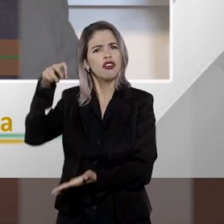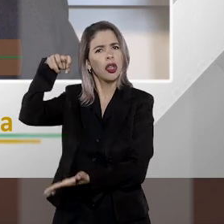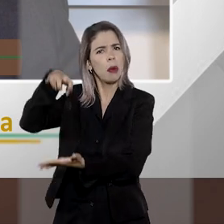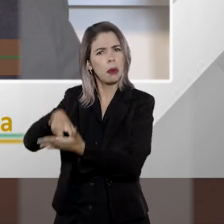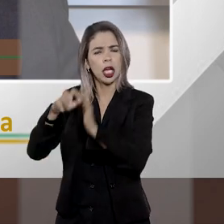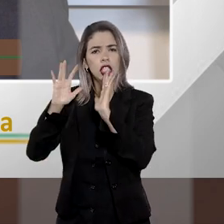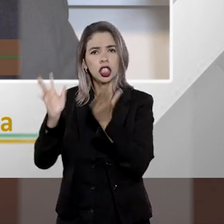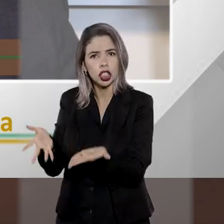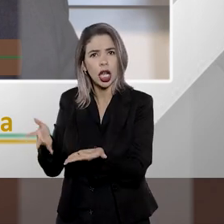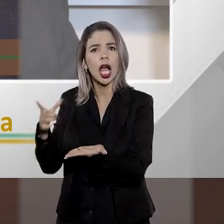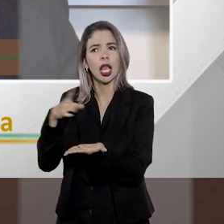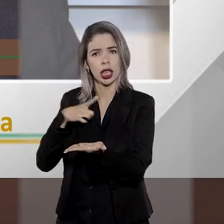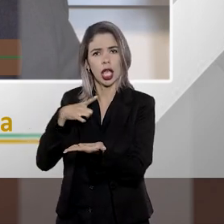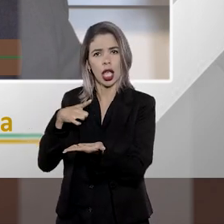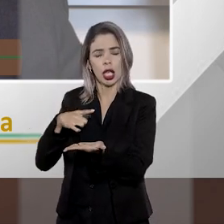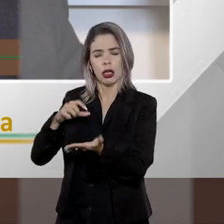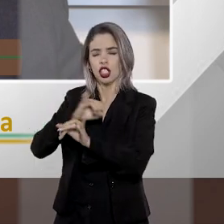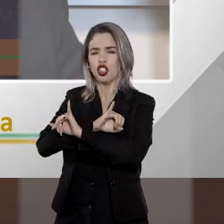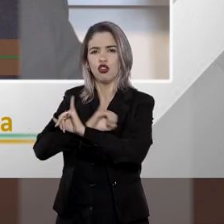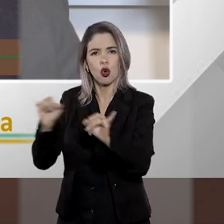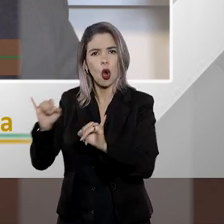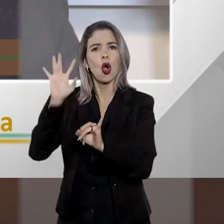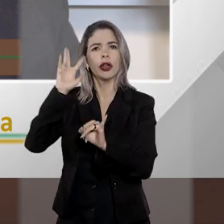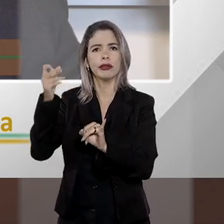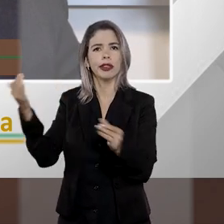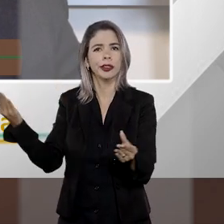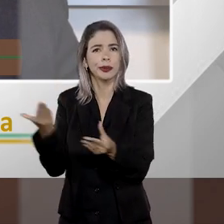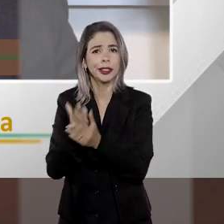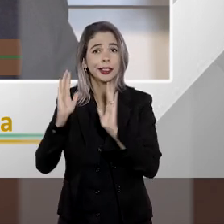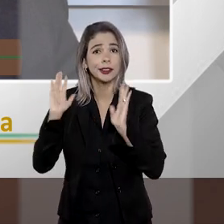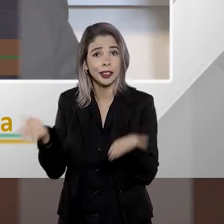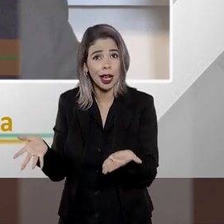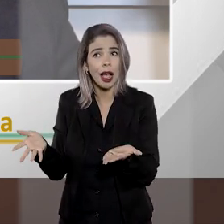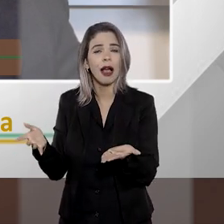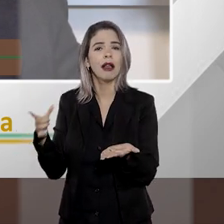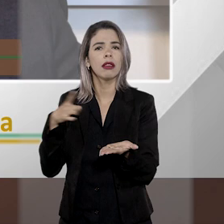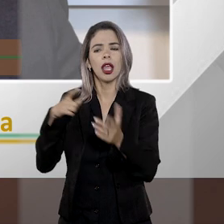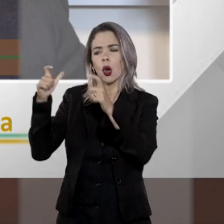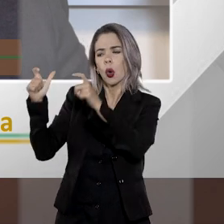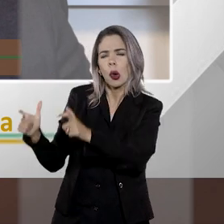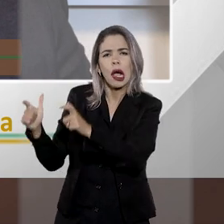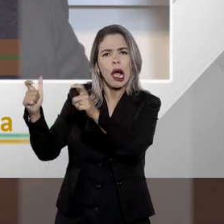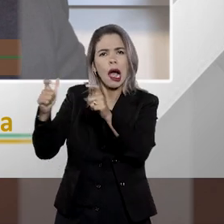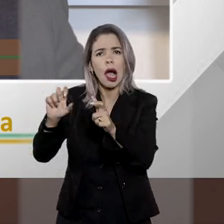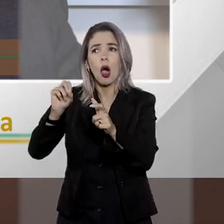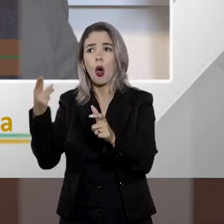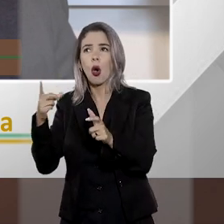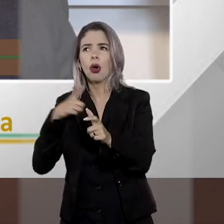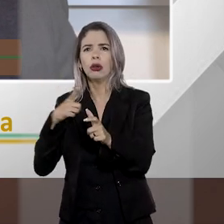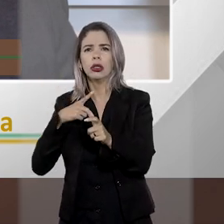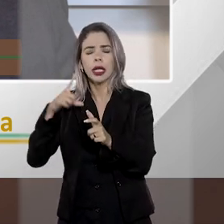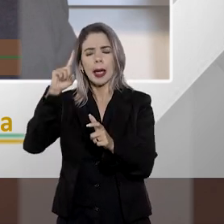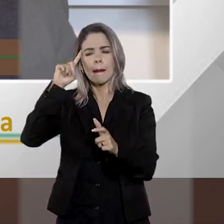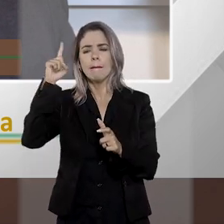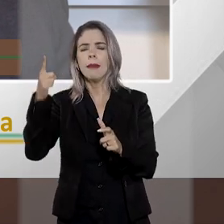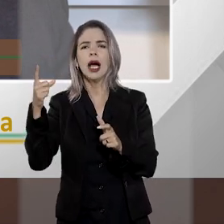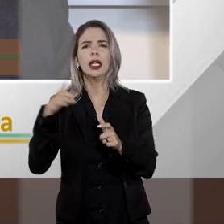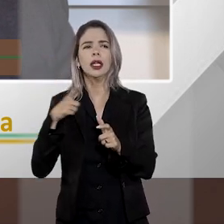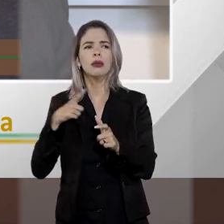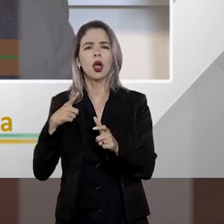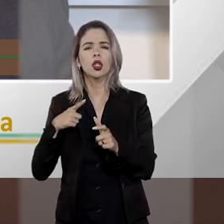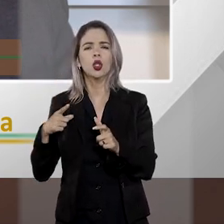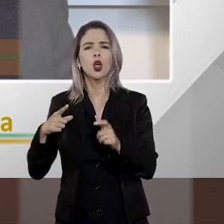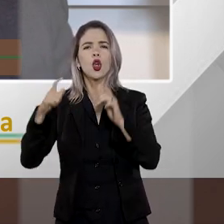fora efetivamente apenado, encaminhá-lo para uma comarca ou para o presídio mais